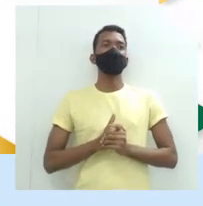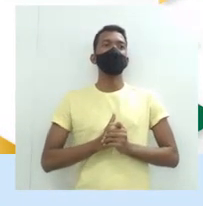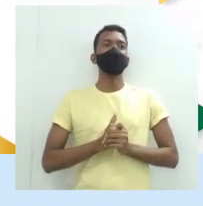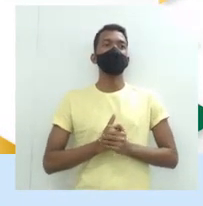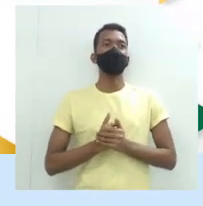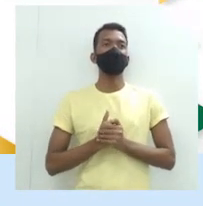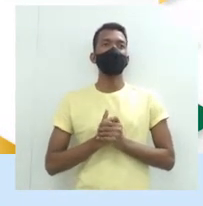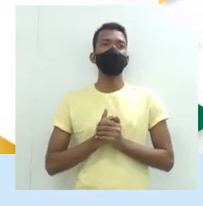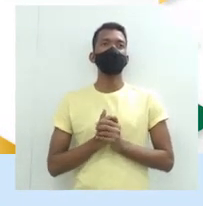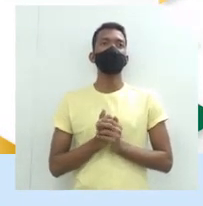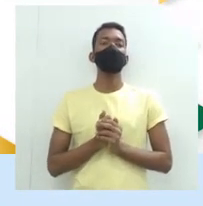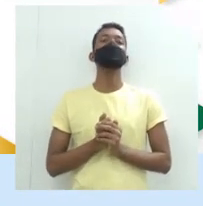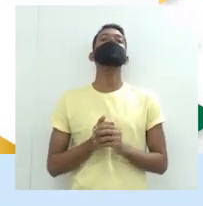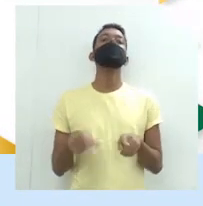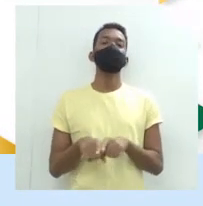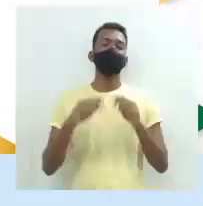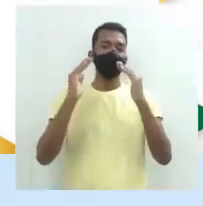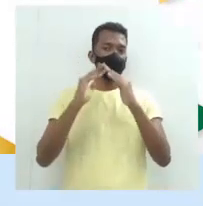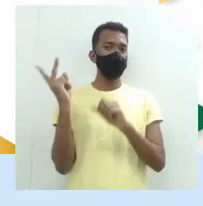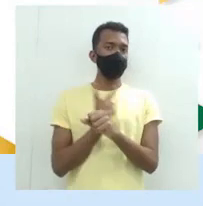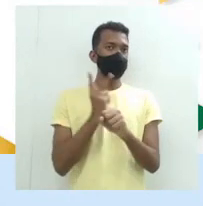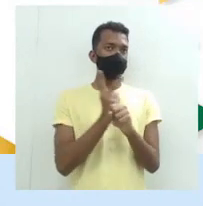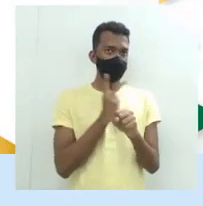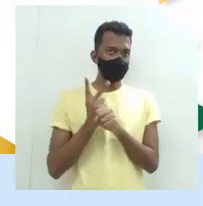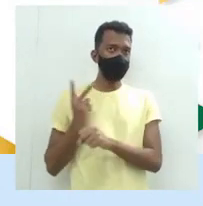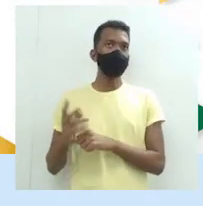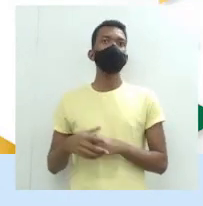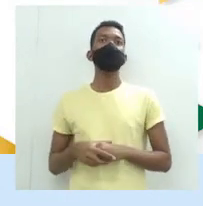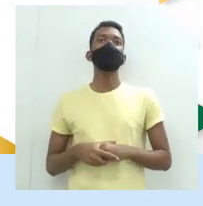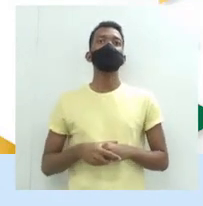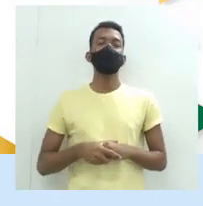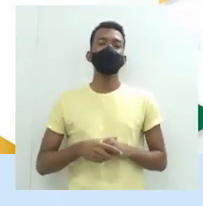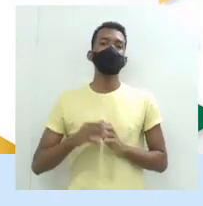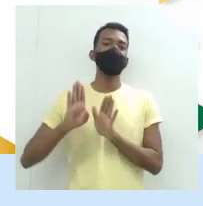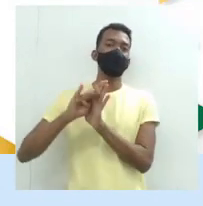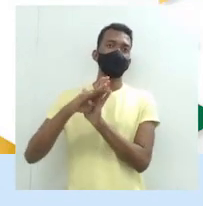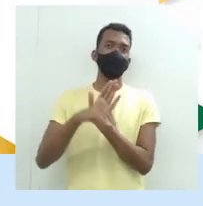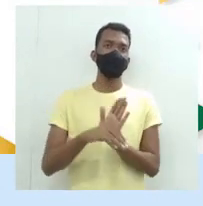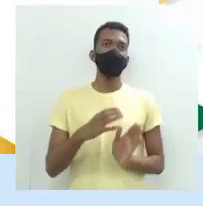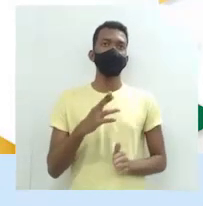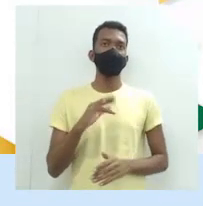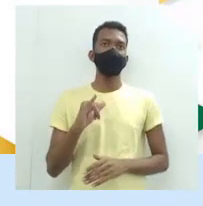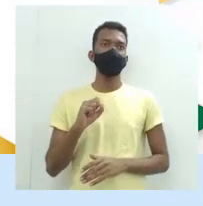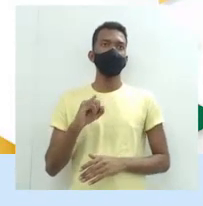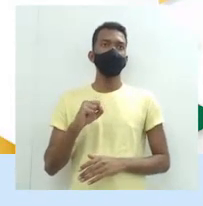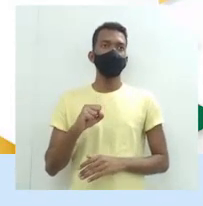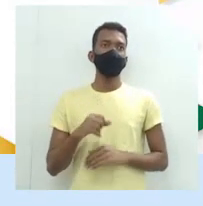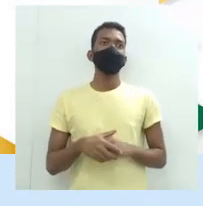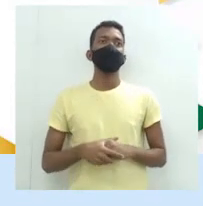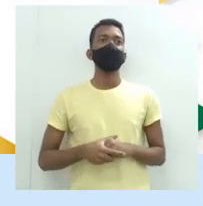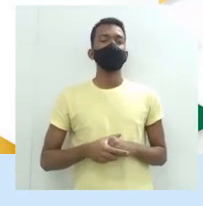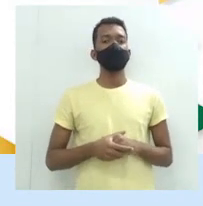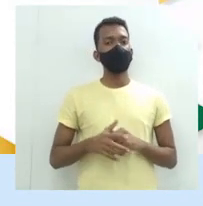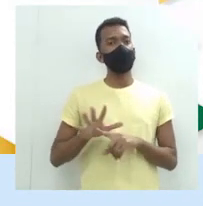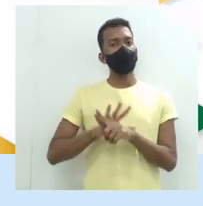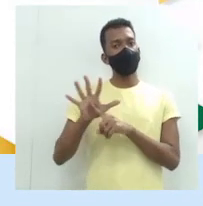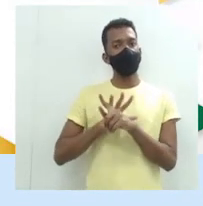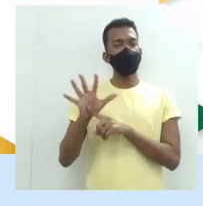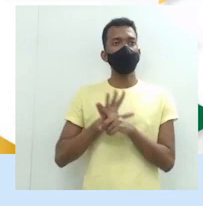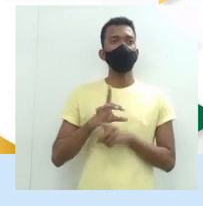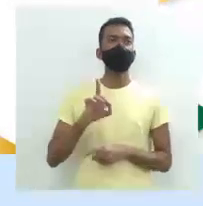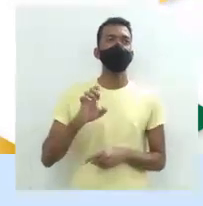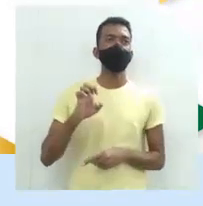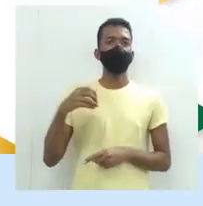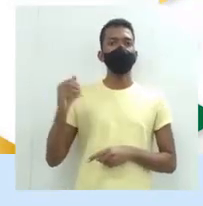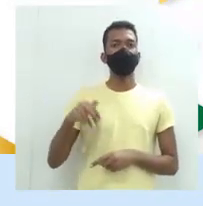a gente repete domestic violence, violência doméstica, crisis, a crise, demand, que é a